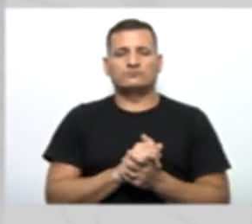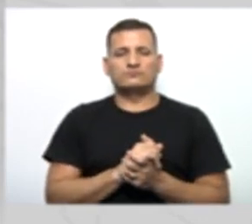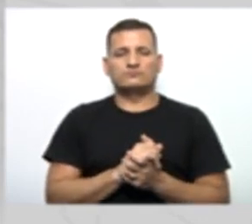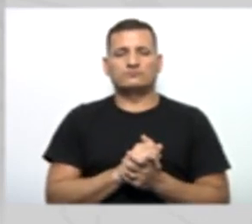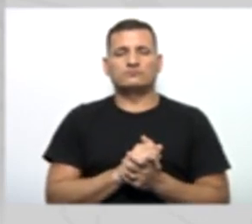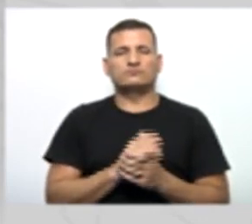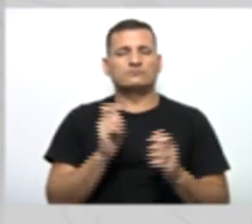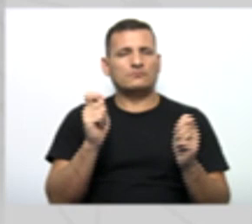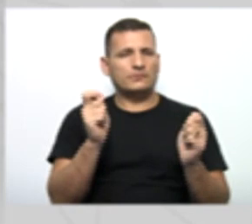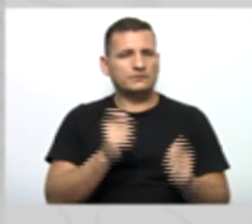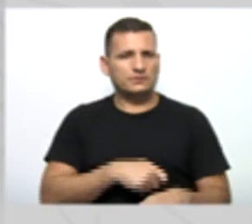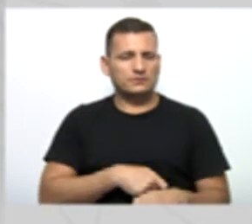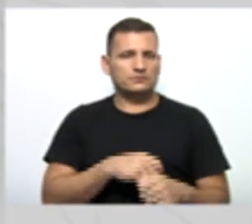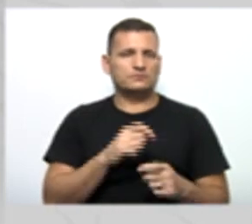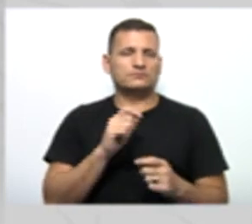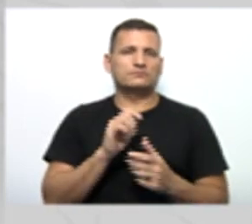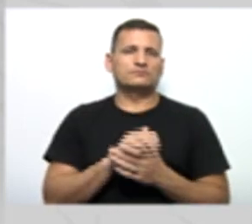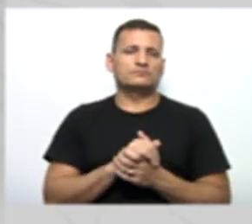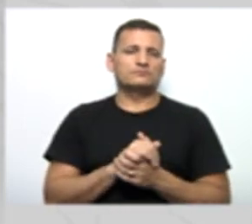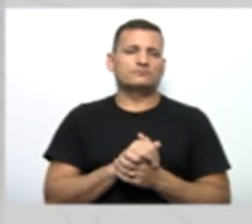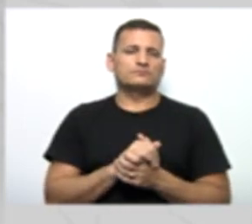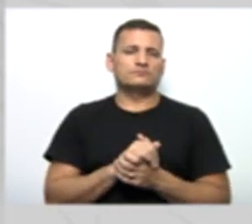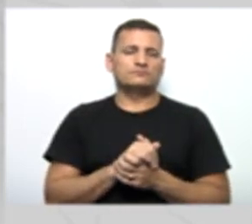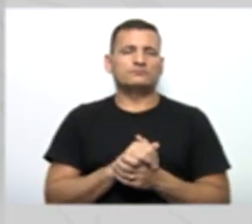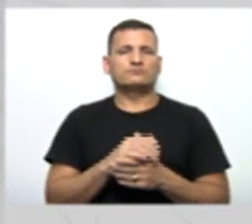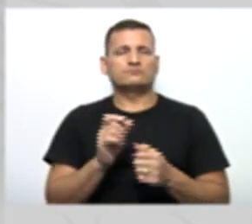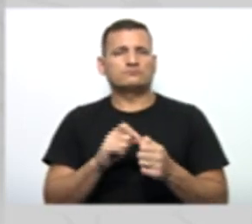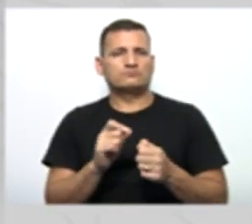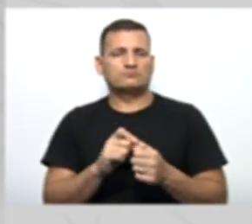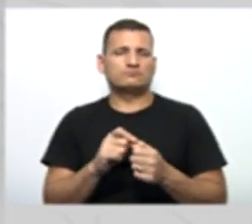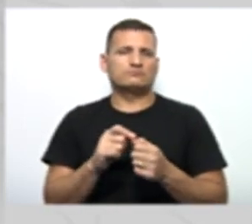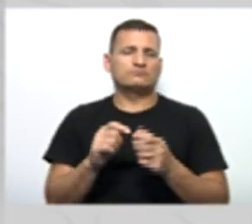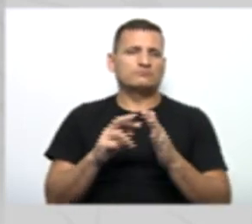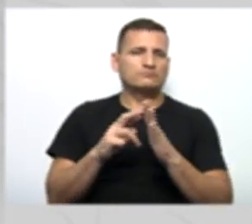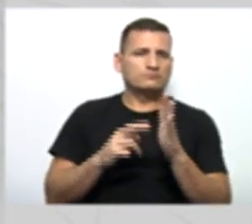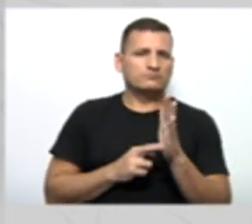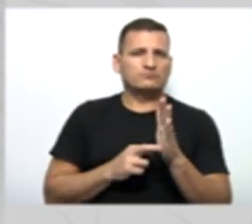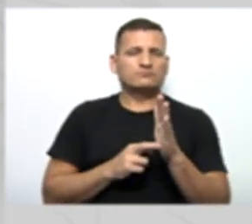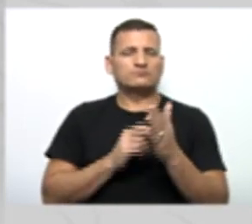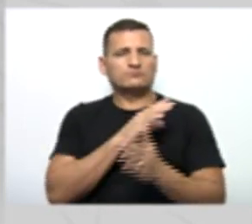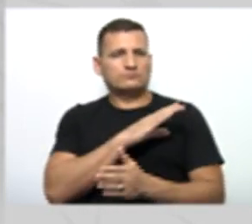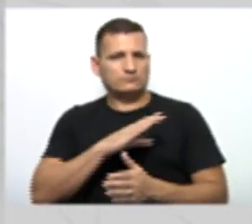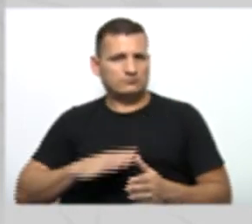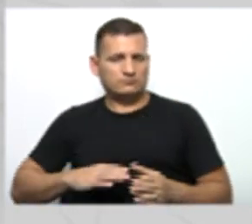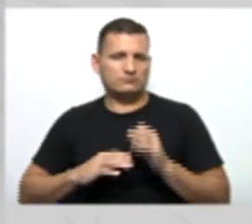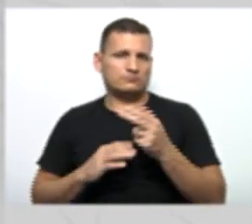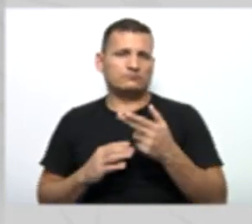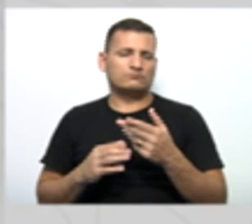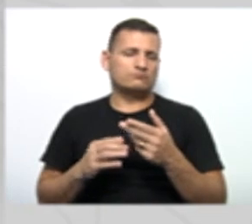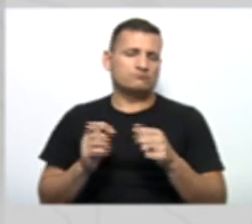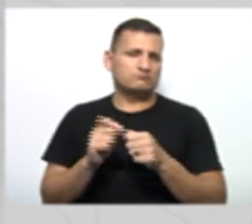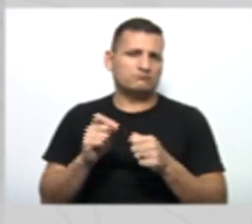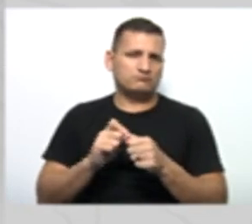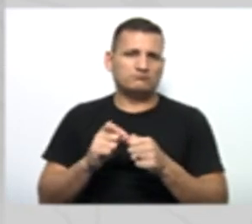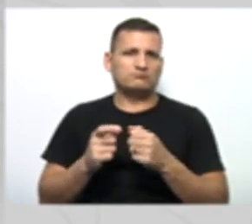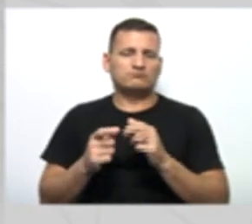uma capacidade para normatizar, coordenar ou tomar algumas ações em relação ao meio